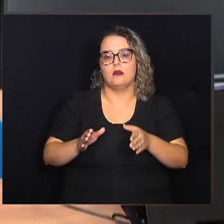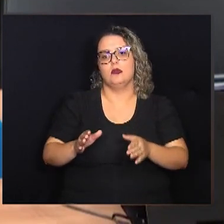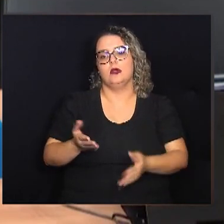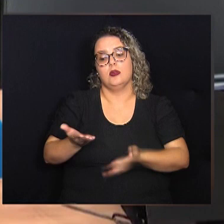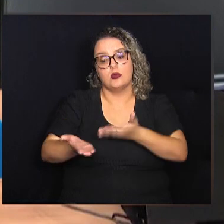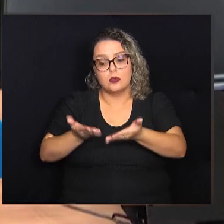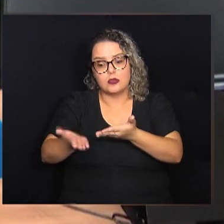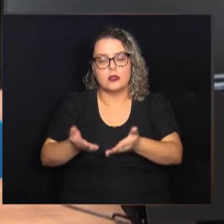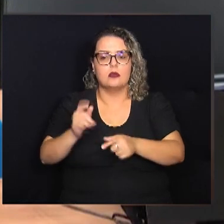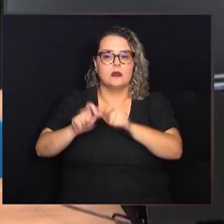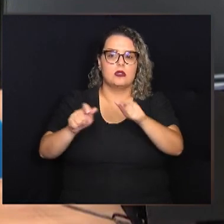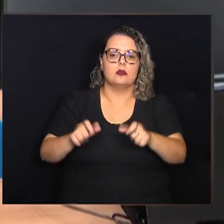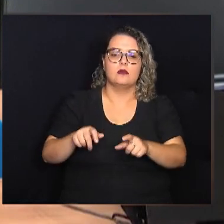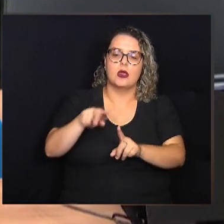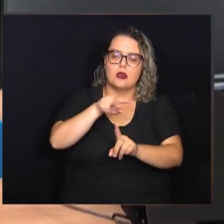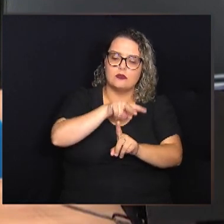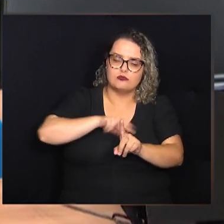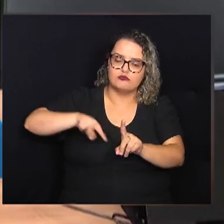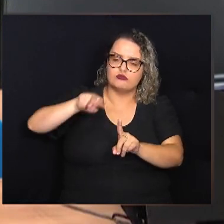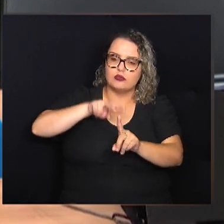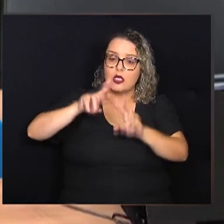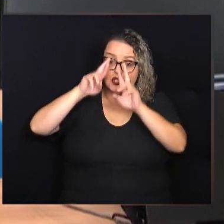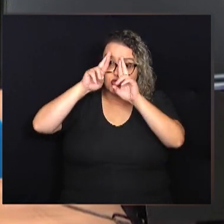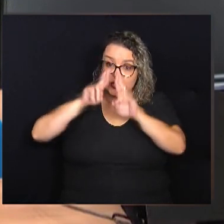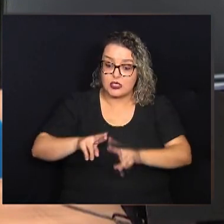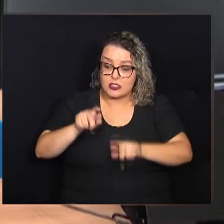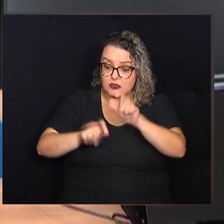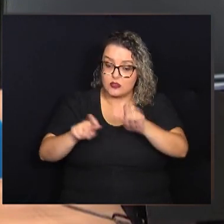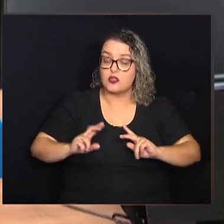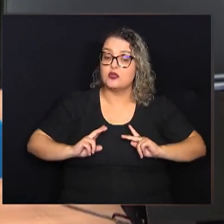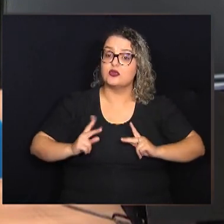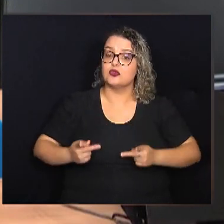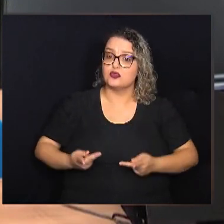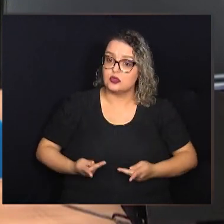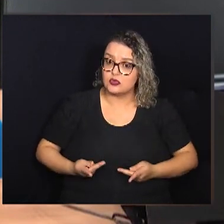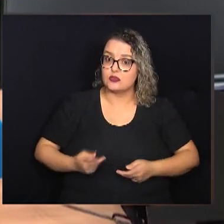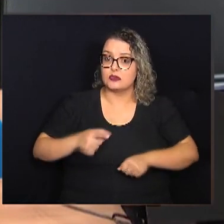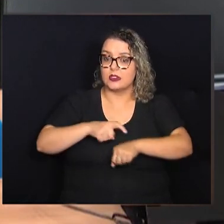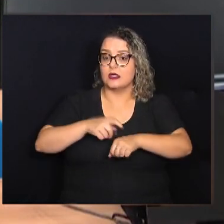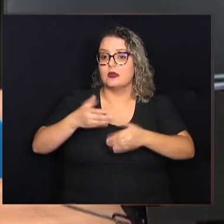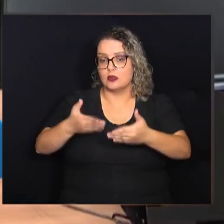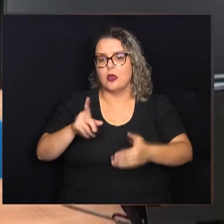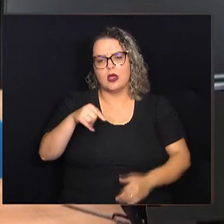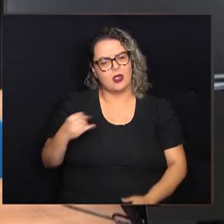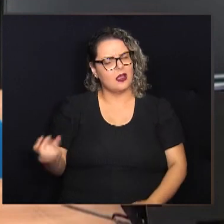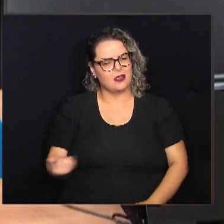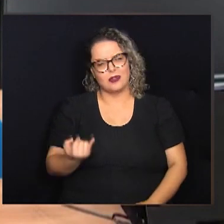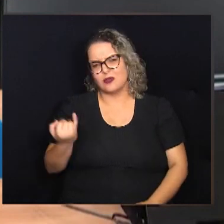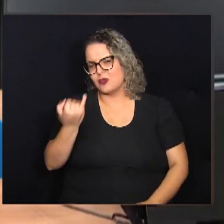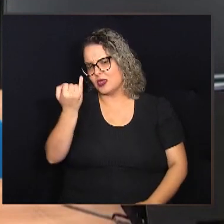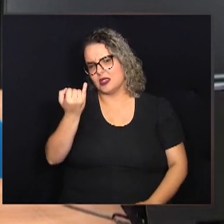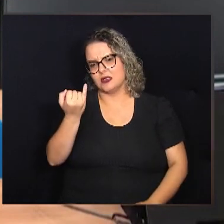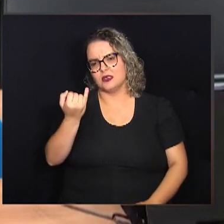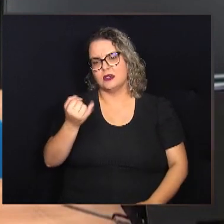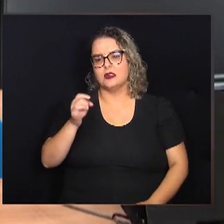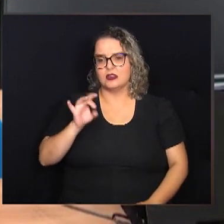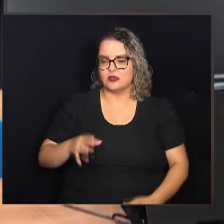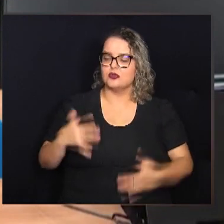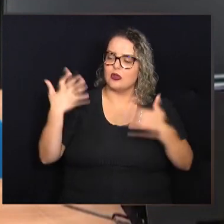que a associação tem feito, tem produzido, em parceria também com o SOS Rua, voltado para